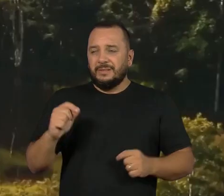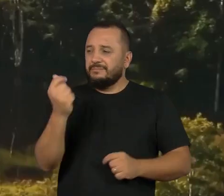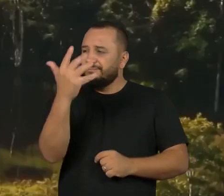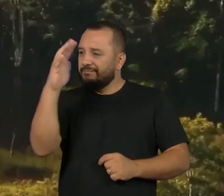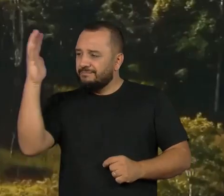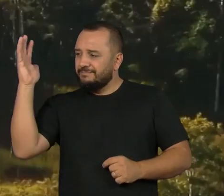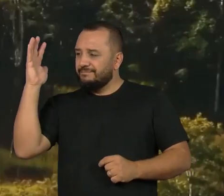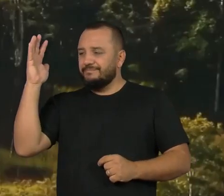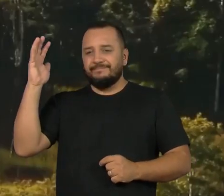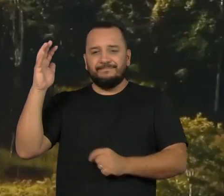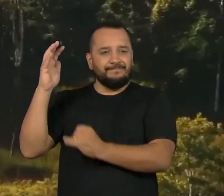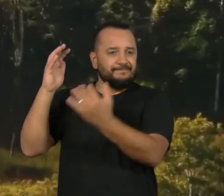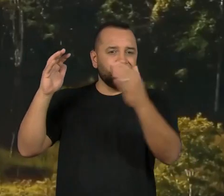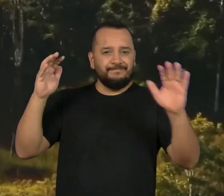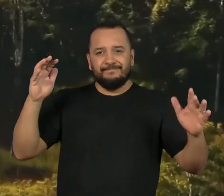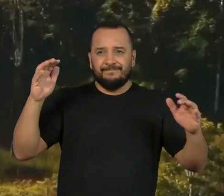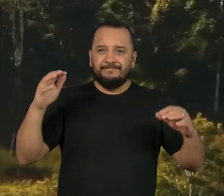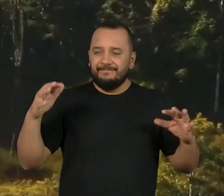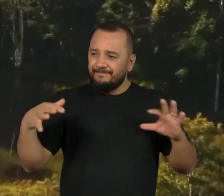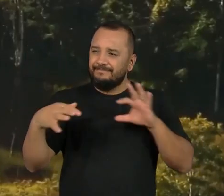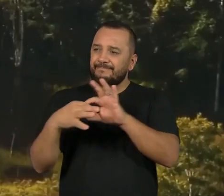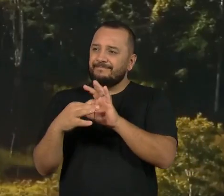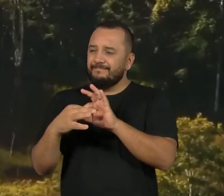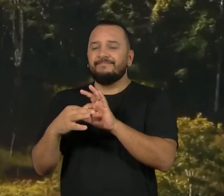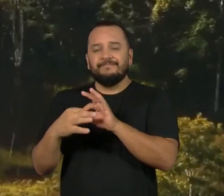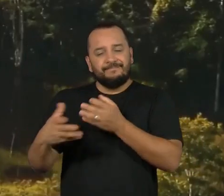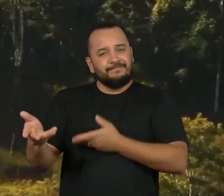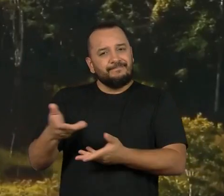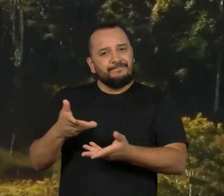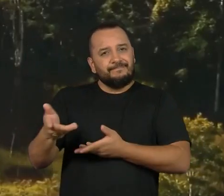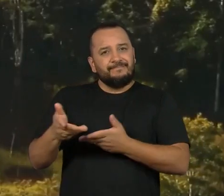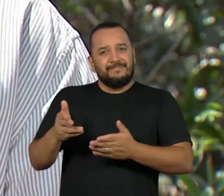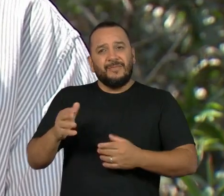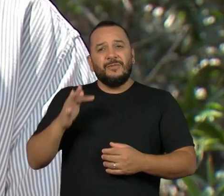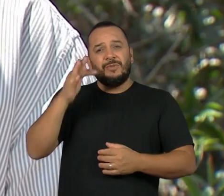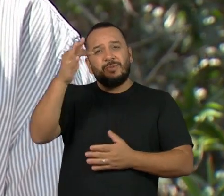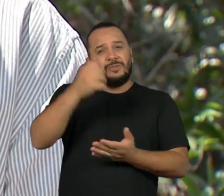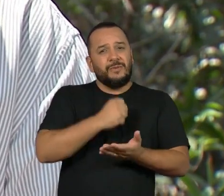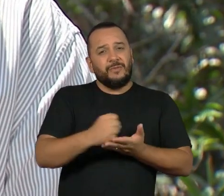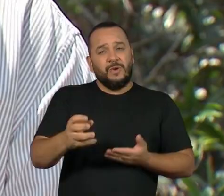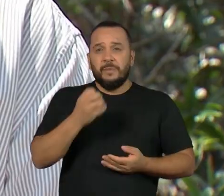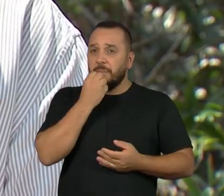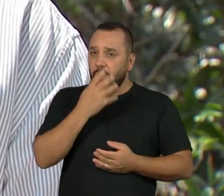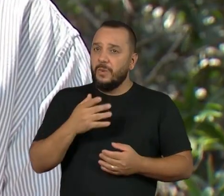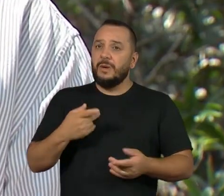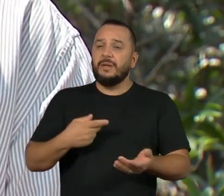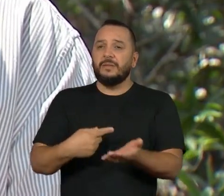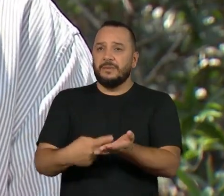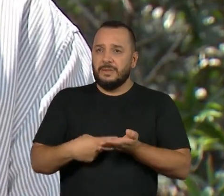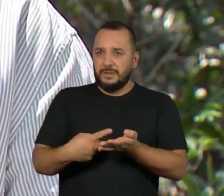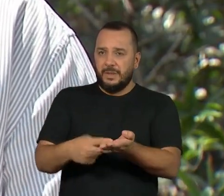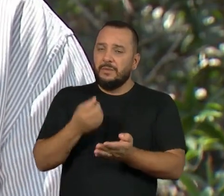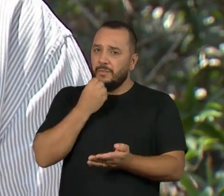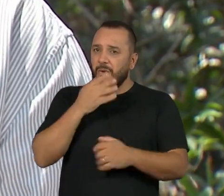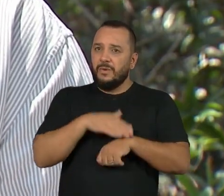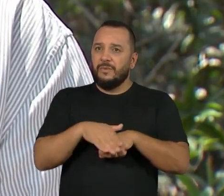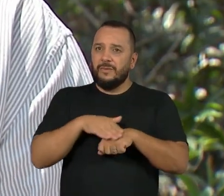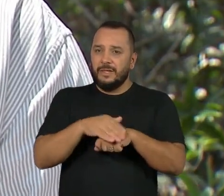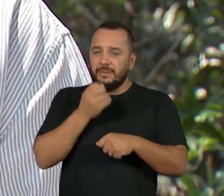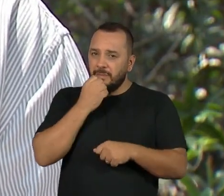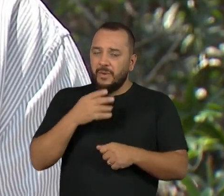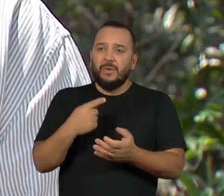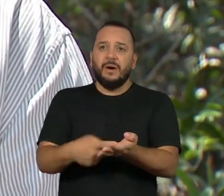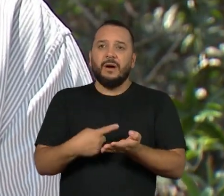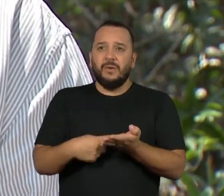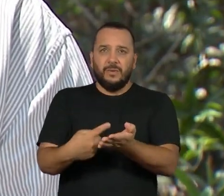ambiente antes que seja tarde. Boas negociações, boas conversas, bons acordos pode então ser um